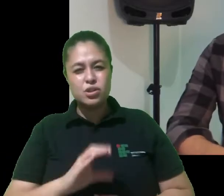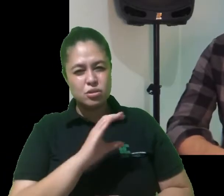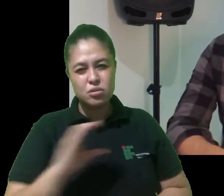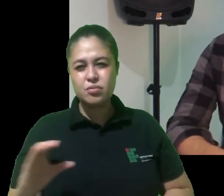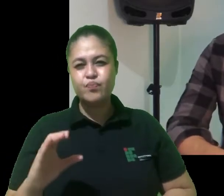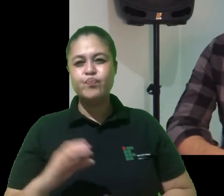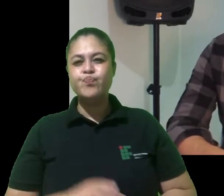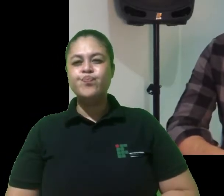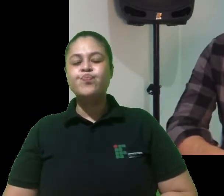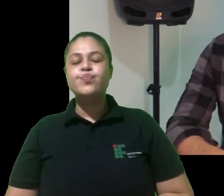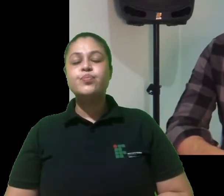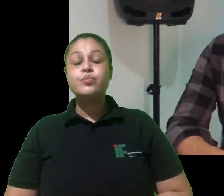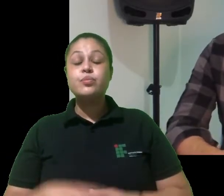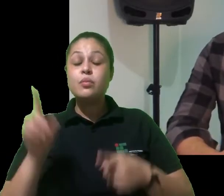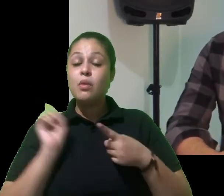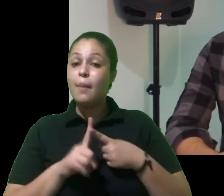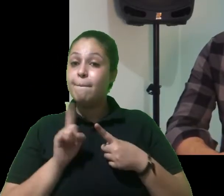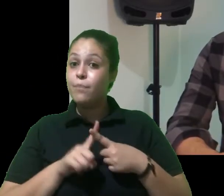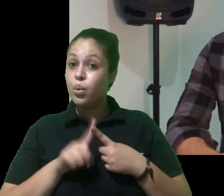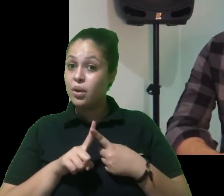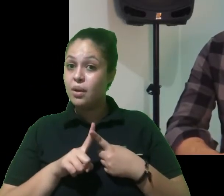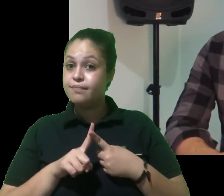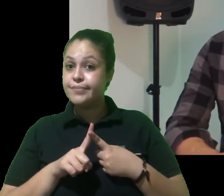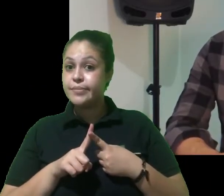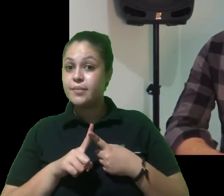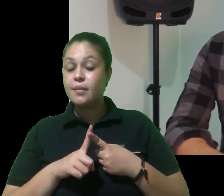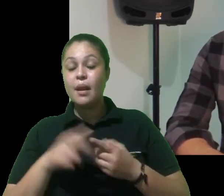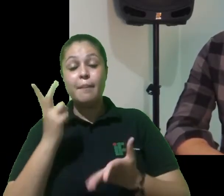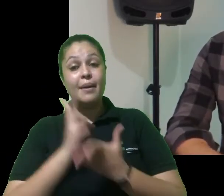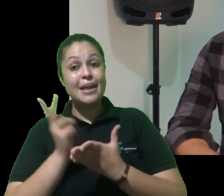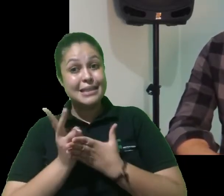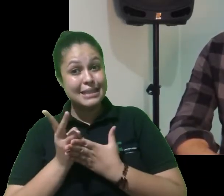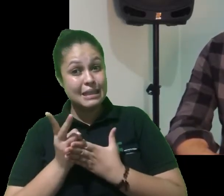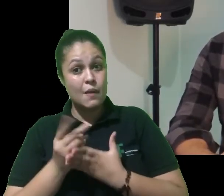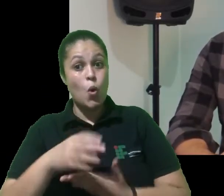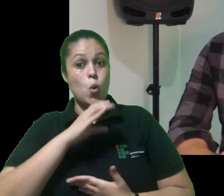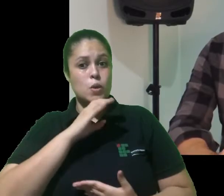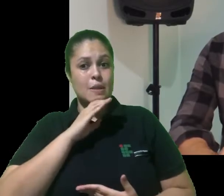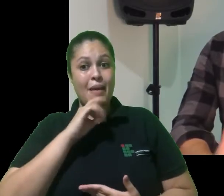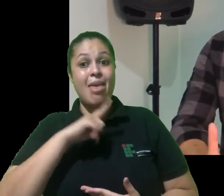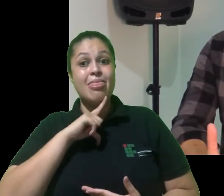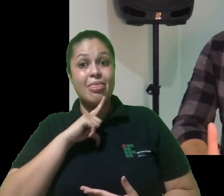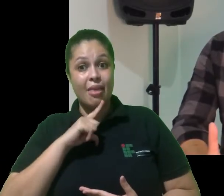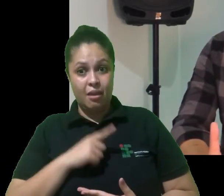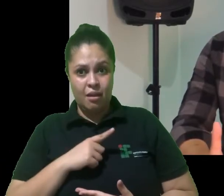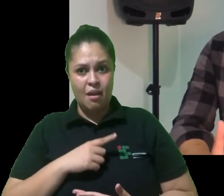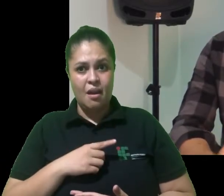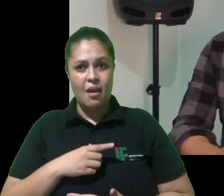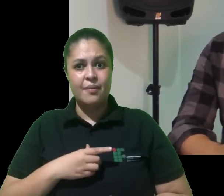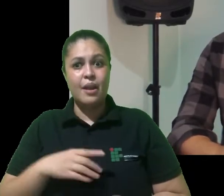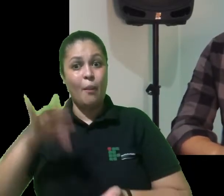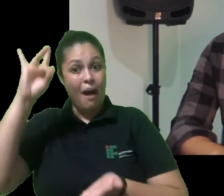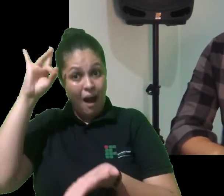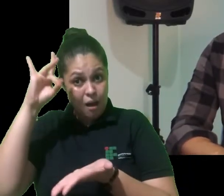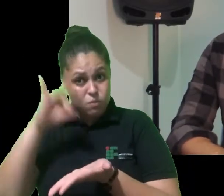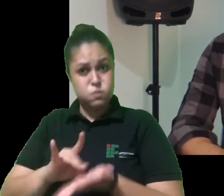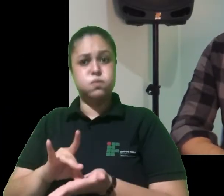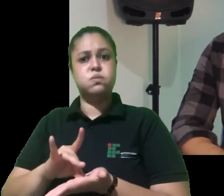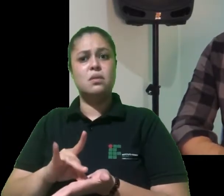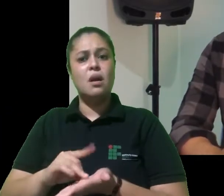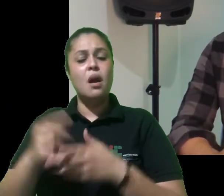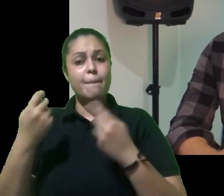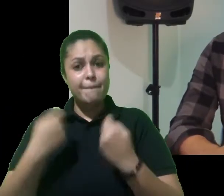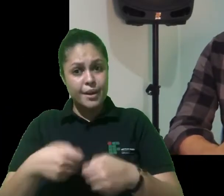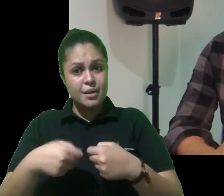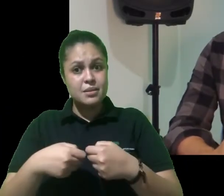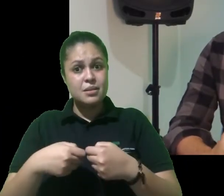o cristianismo. Por quê? Para que se um conhecimento tenha uma validade, há